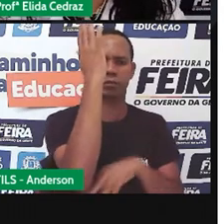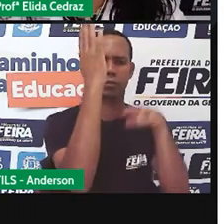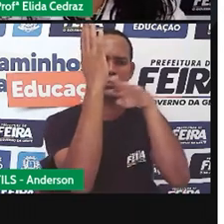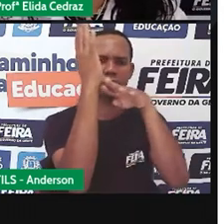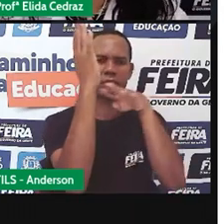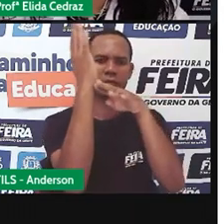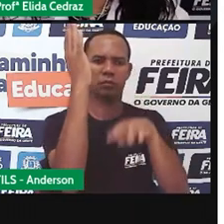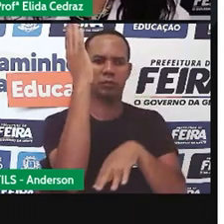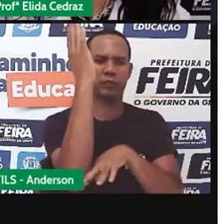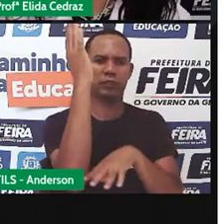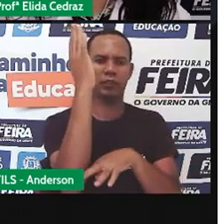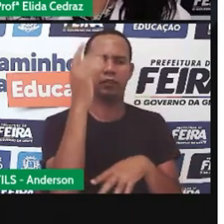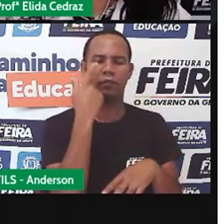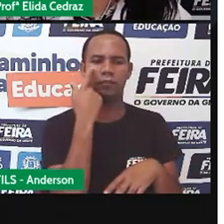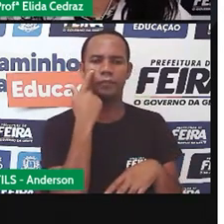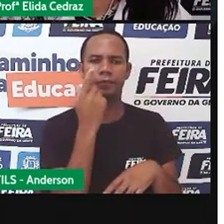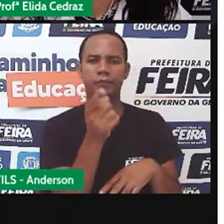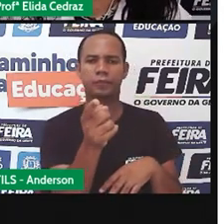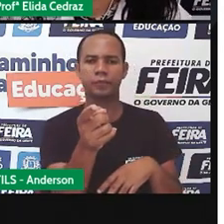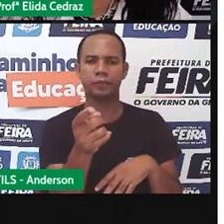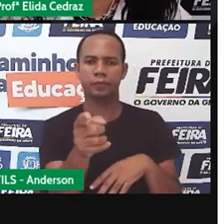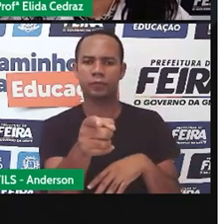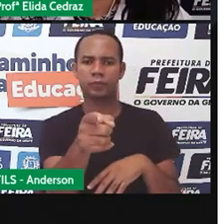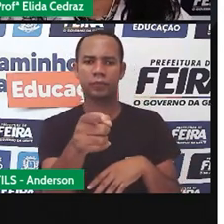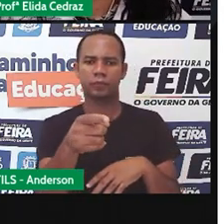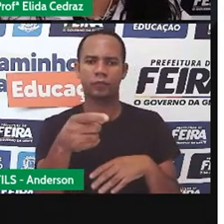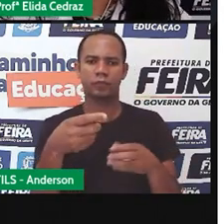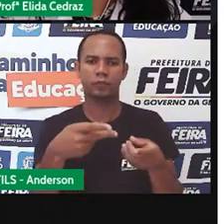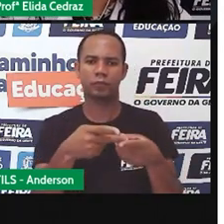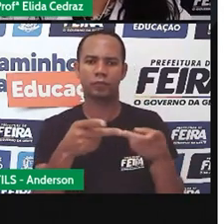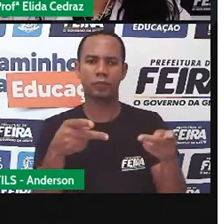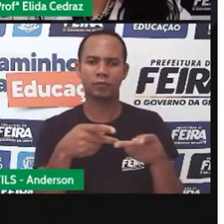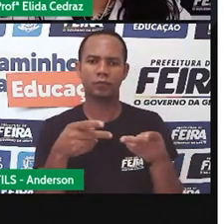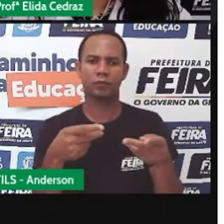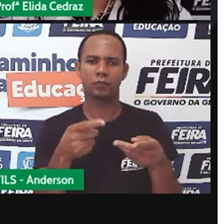Esses objetos, eles são feitos de metal.